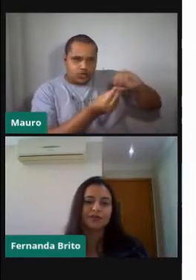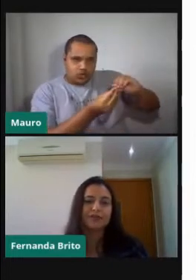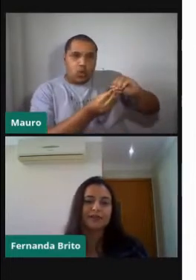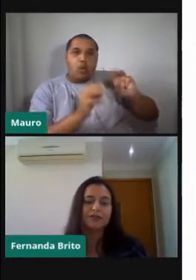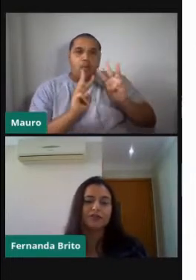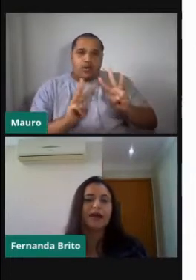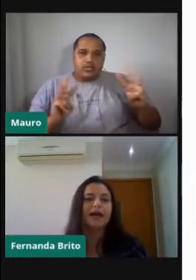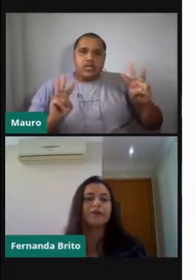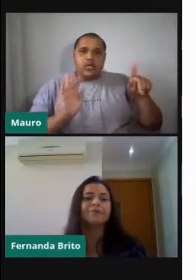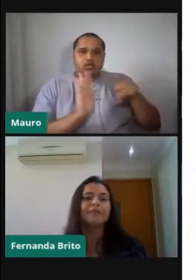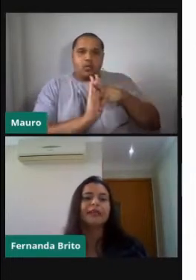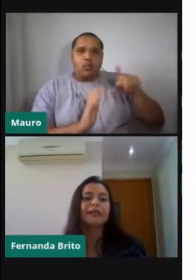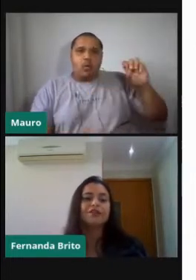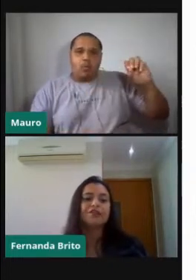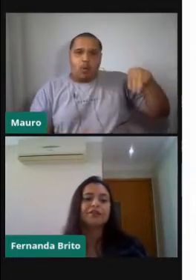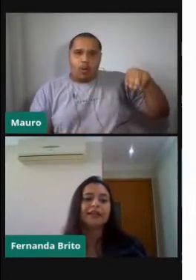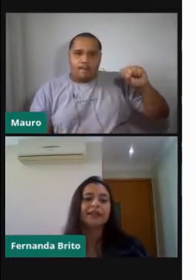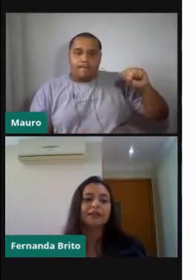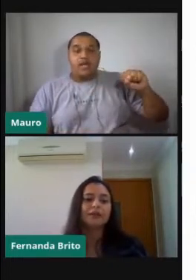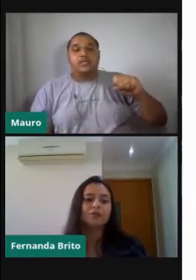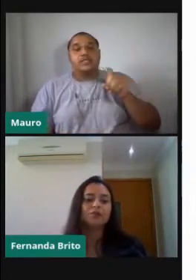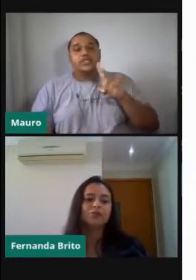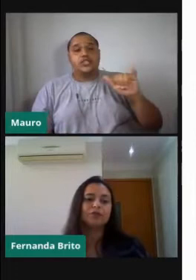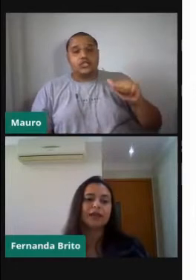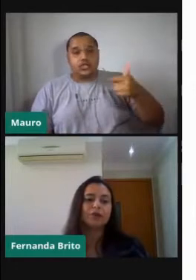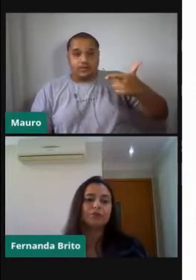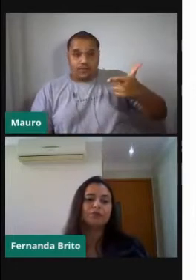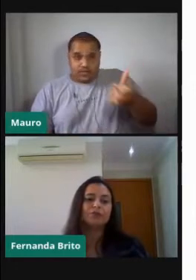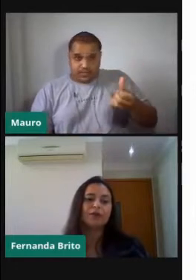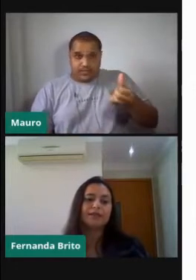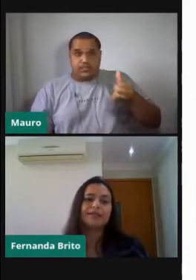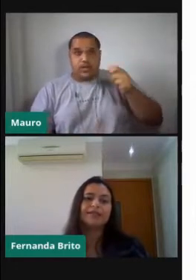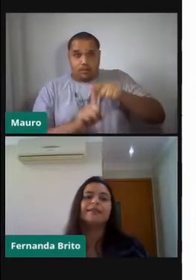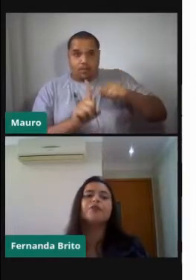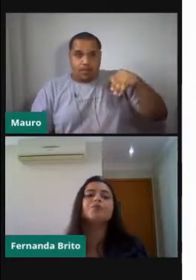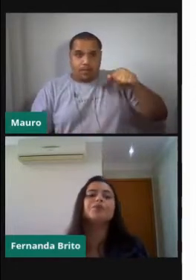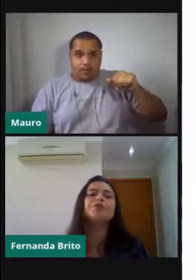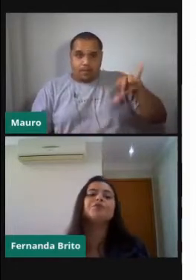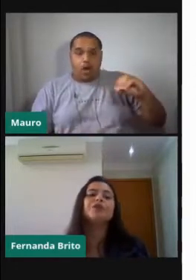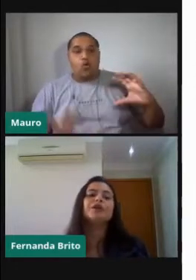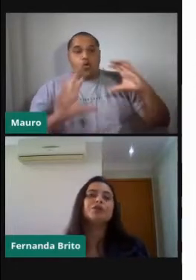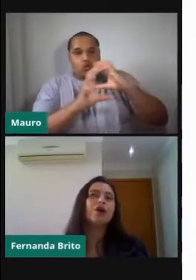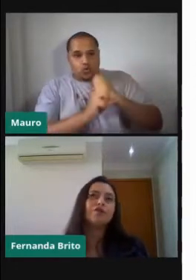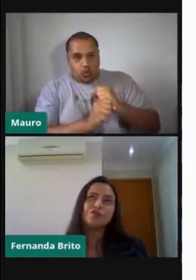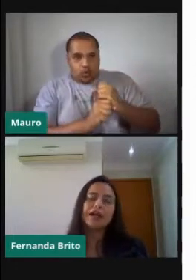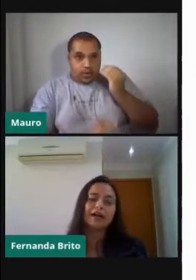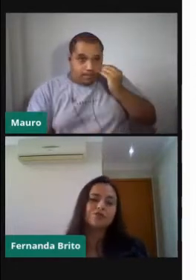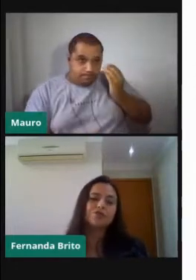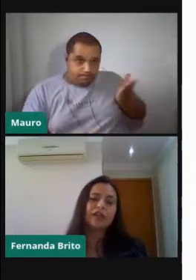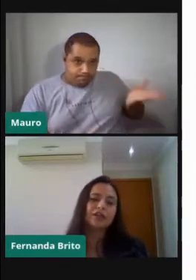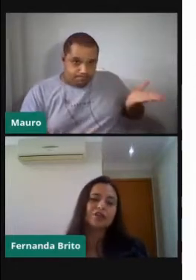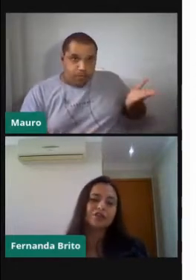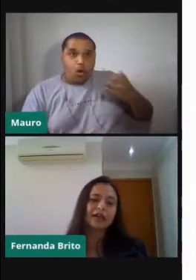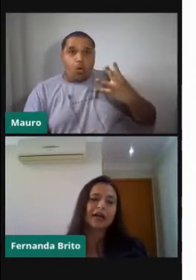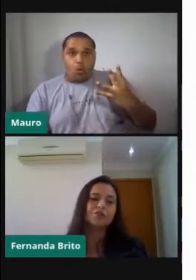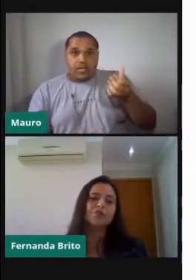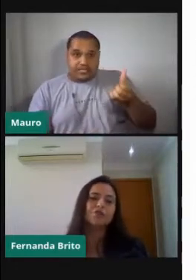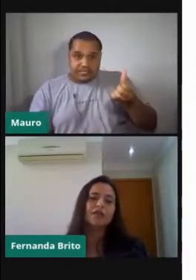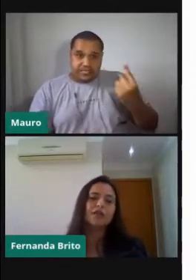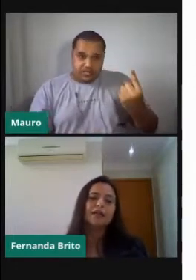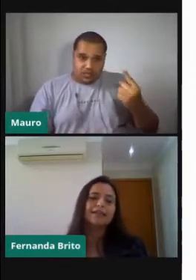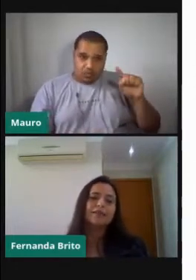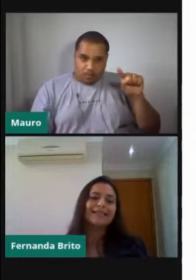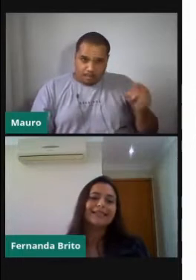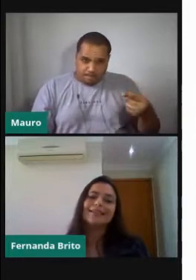no dia 26 de maio, a gente tem, então, um total de 461 mil novos casos, né,